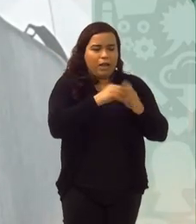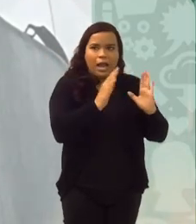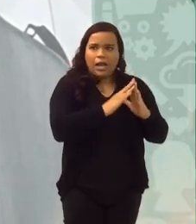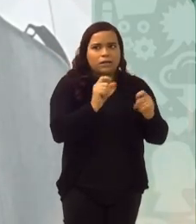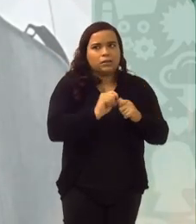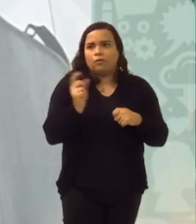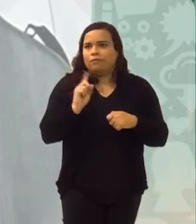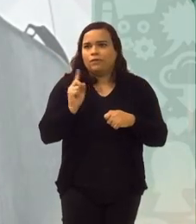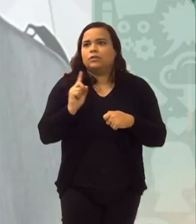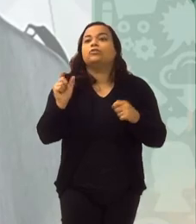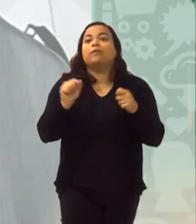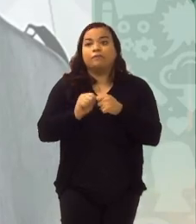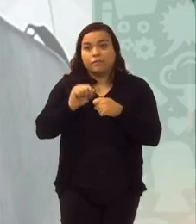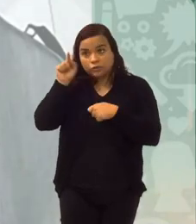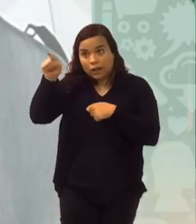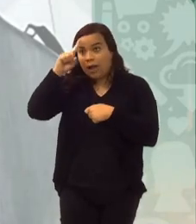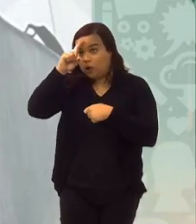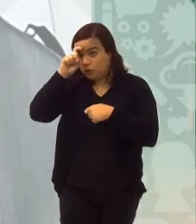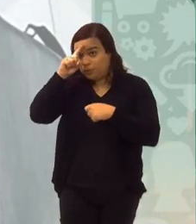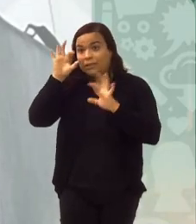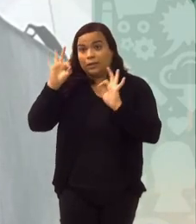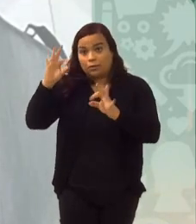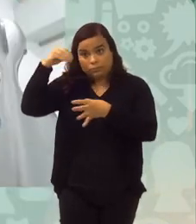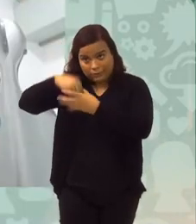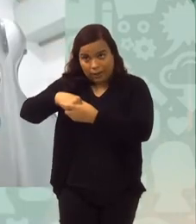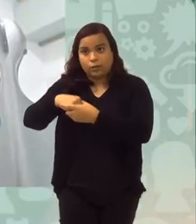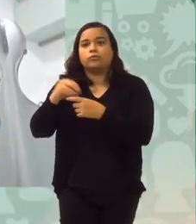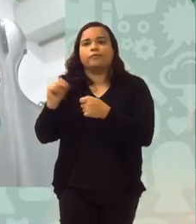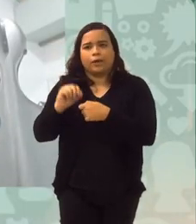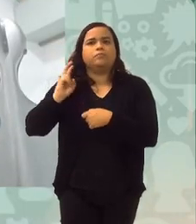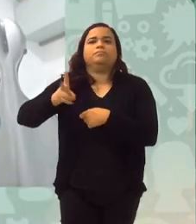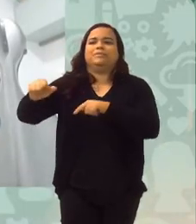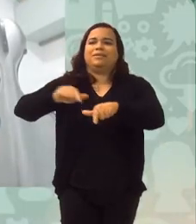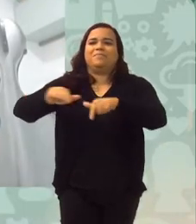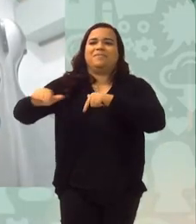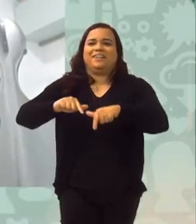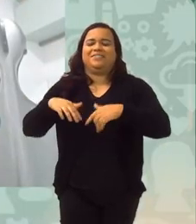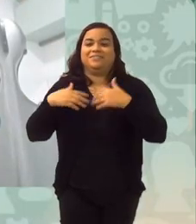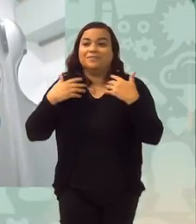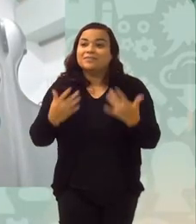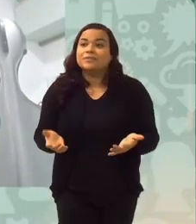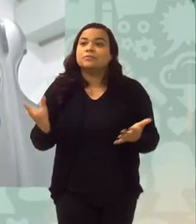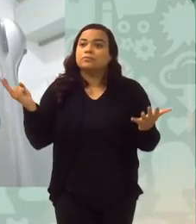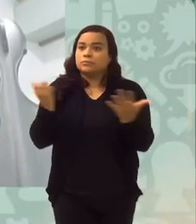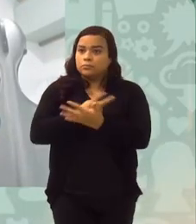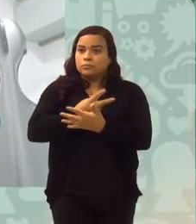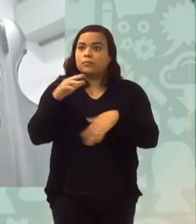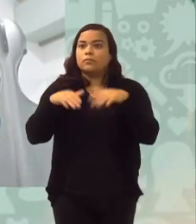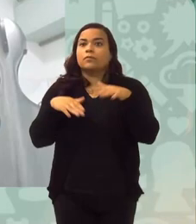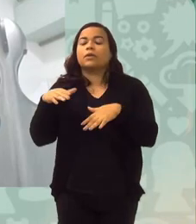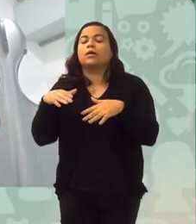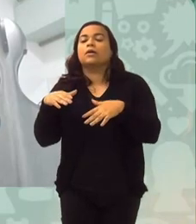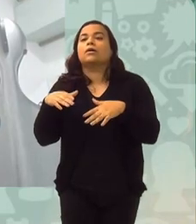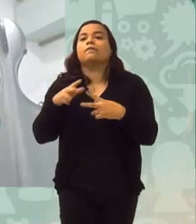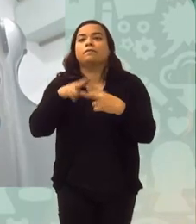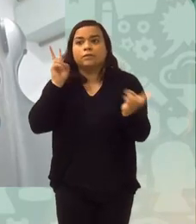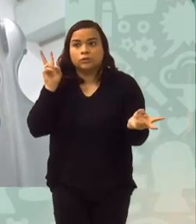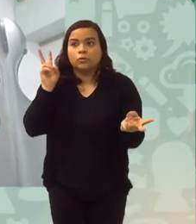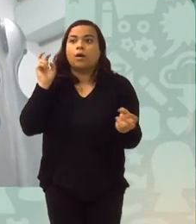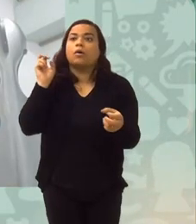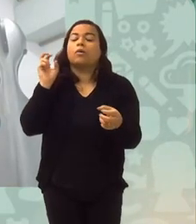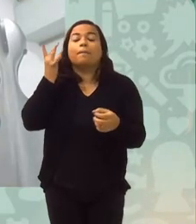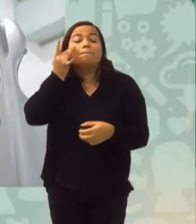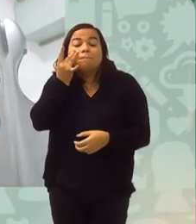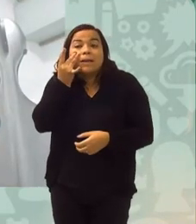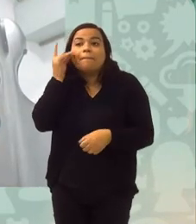As sessões online eu fiz de casa. Eu fiz do hospital. Eu ia para o hospital e fazia sessões lá. Então, teve um tempo